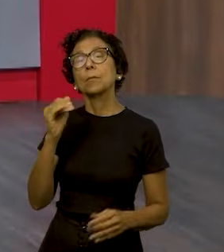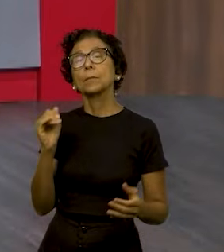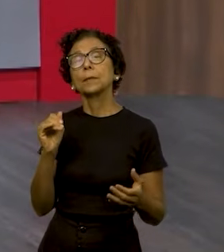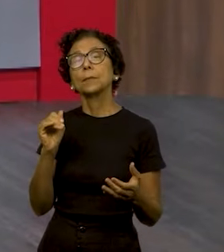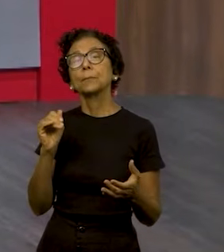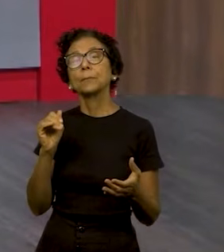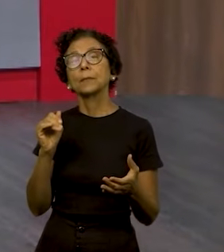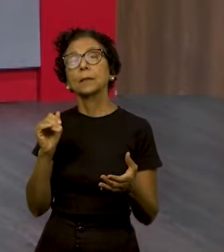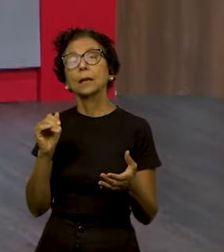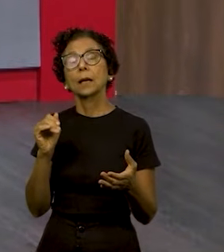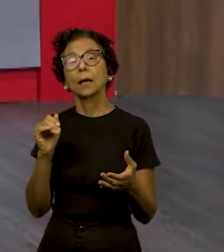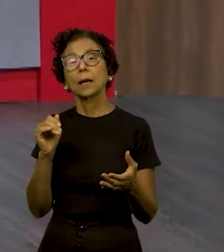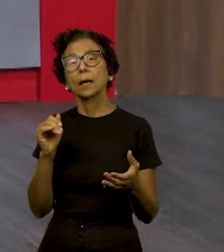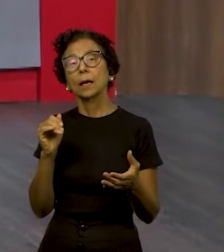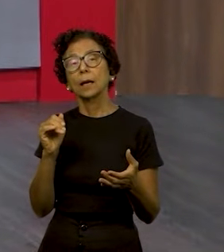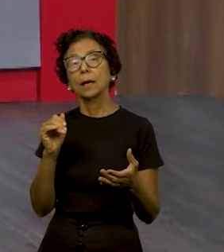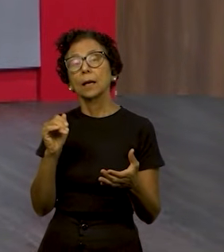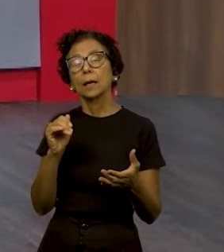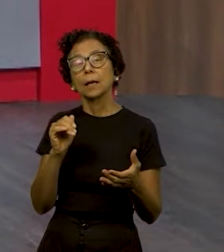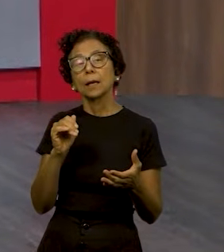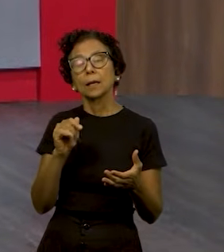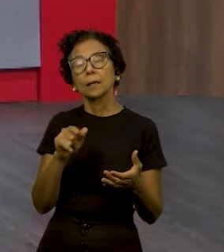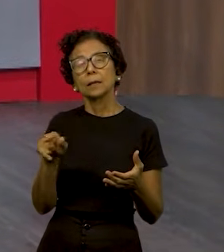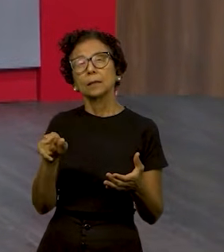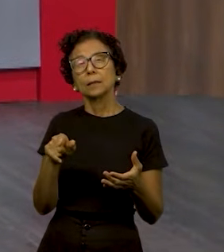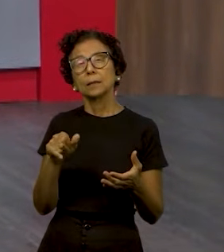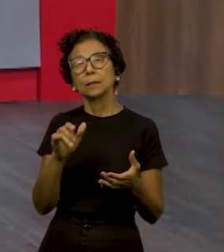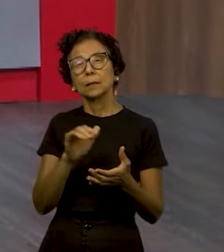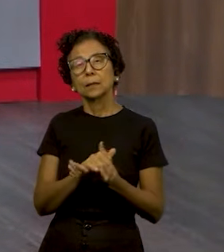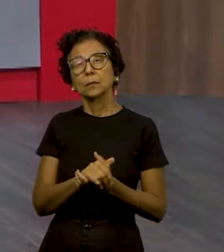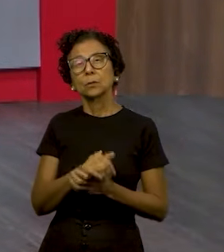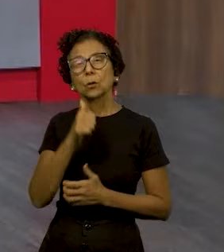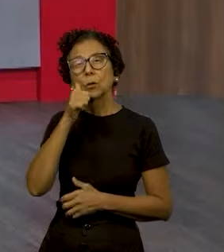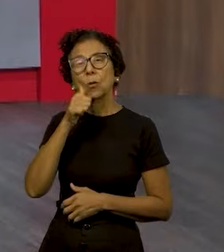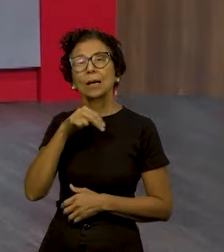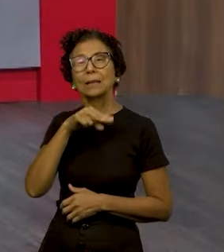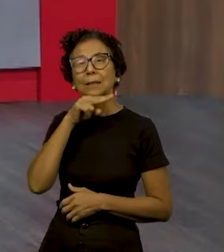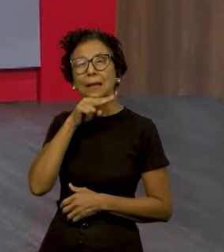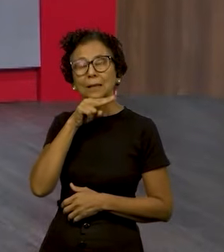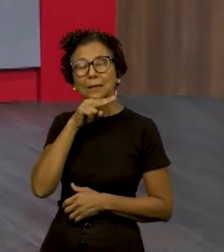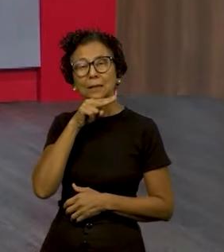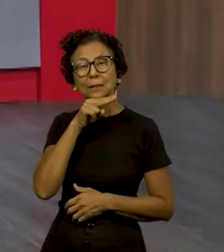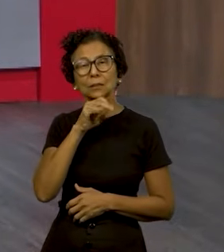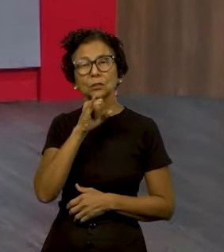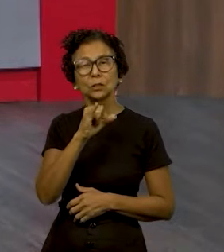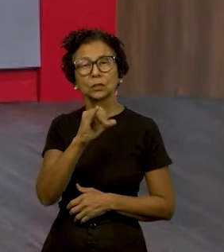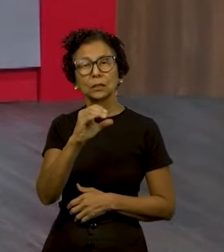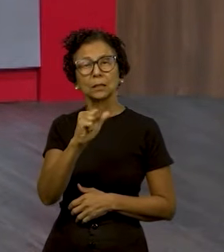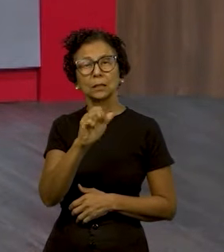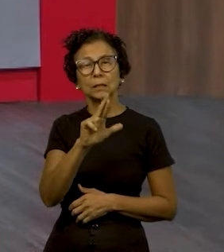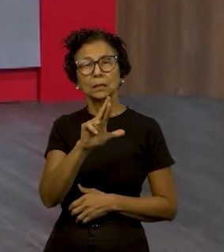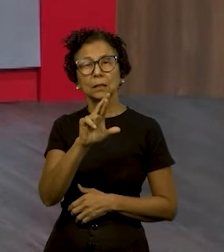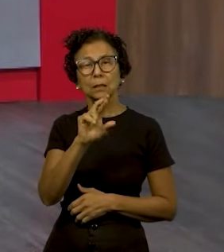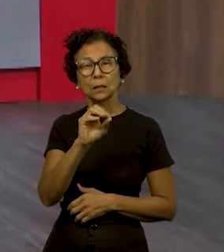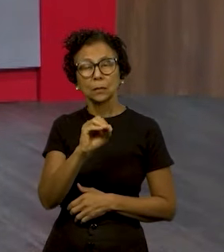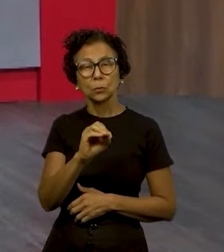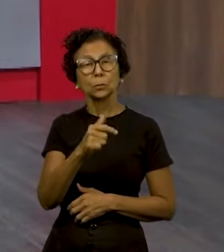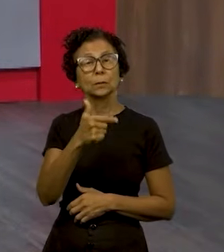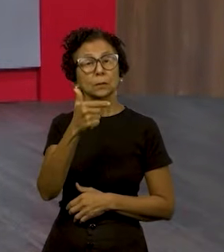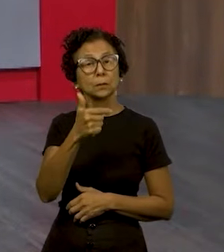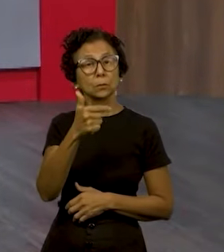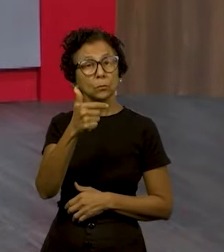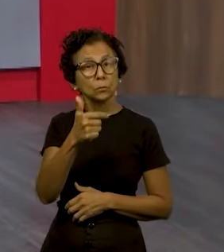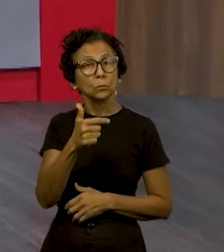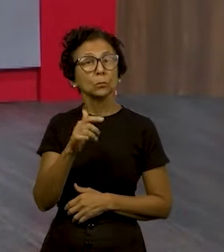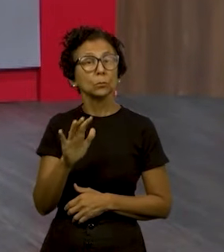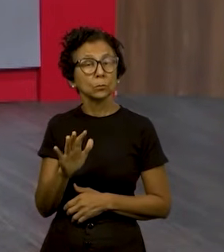com a neta do Hircano II, que era